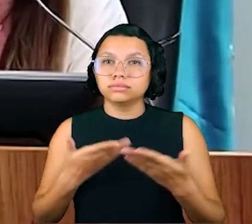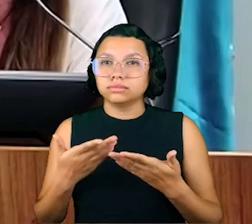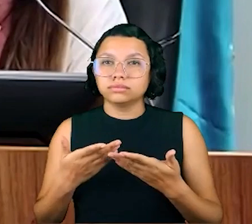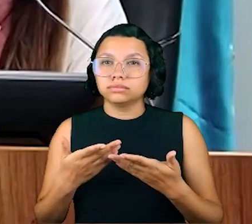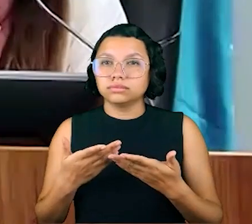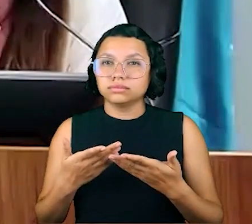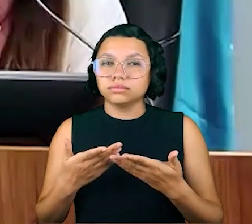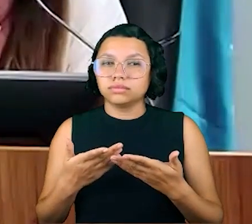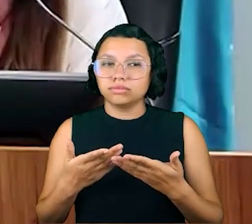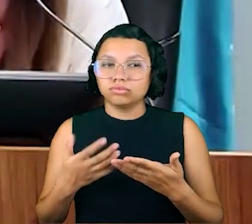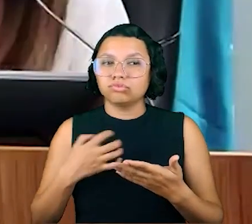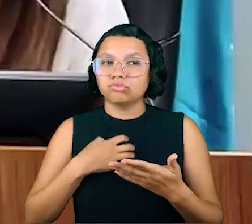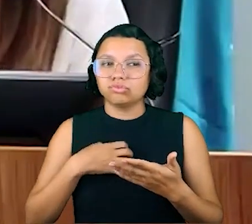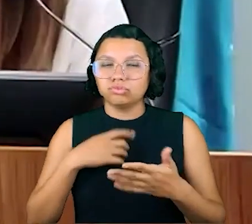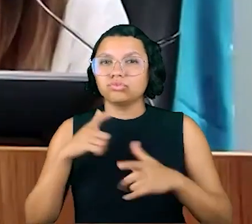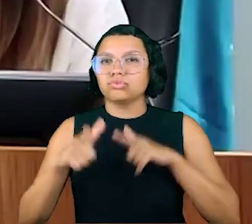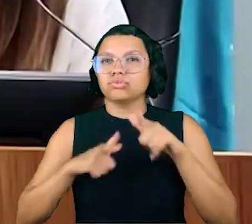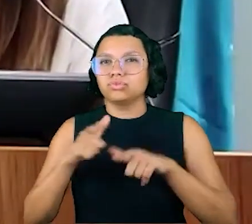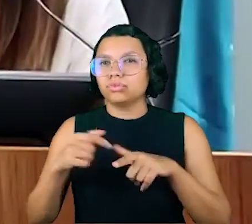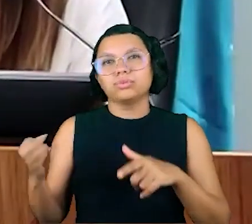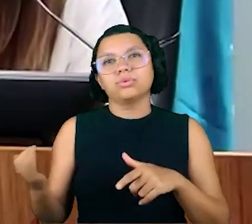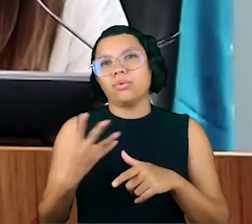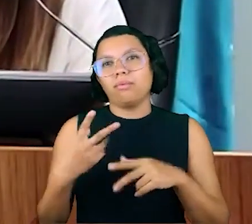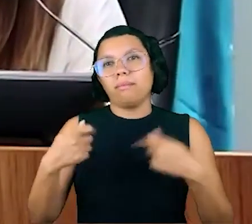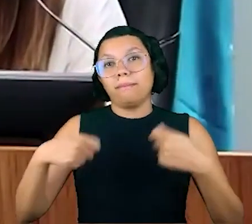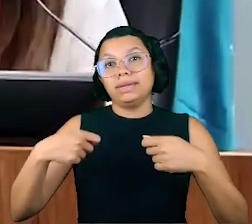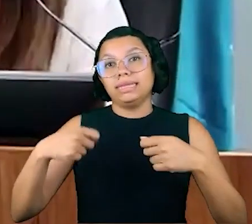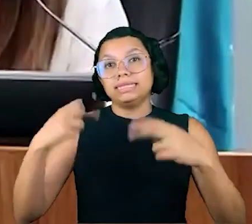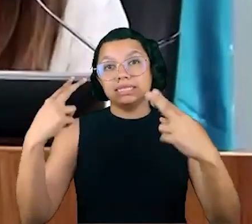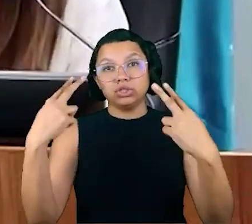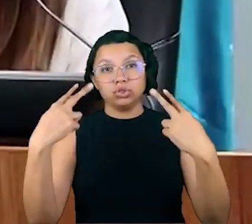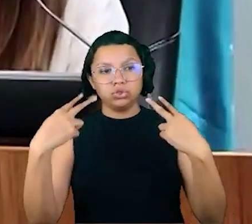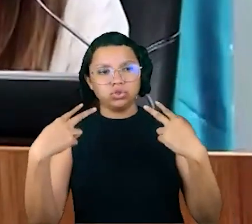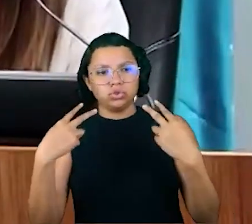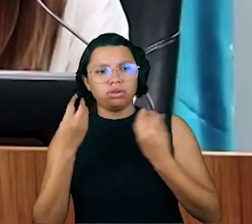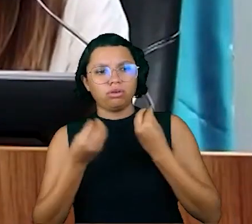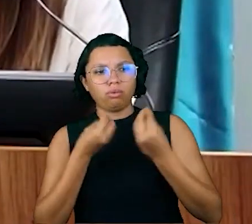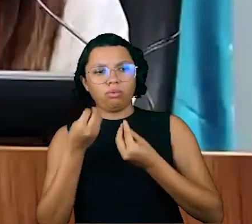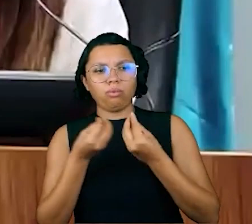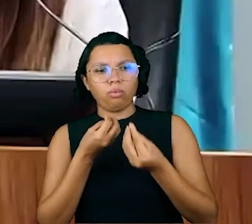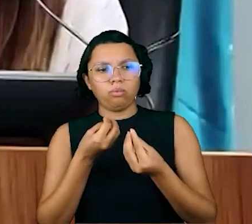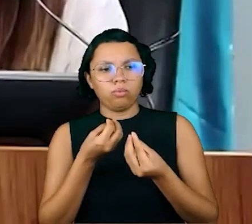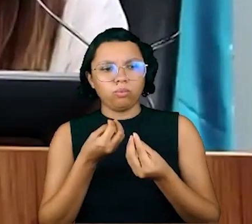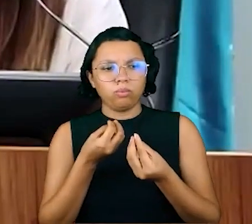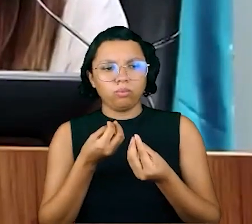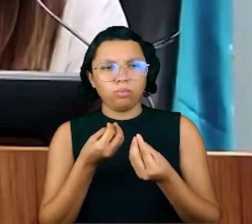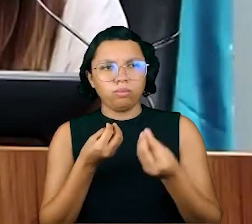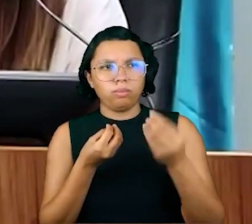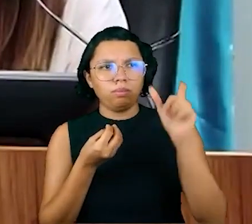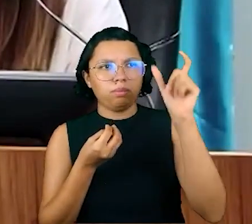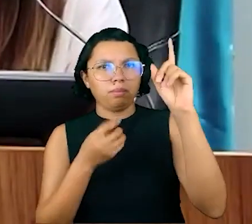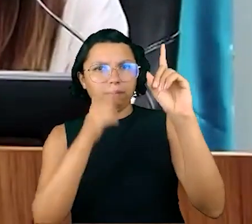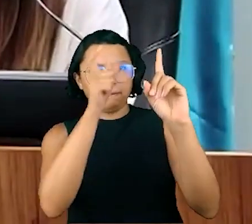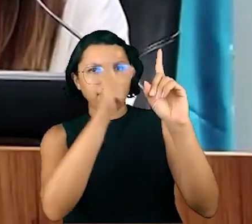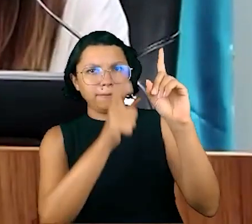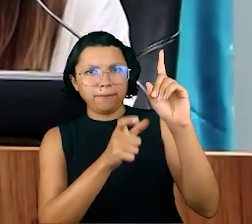na dinâmica contemporânea, ele tem que se enxergar como uma